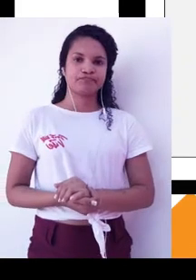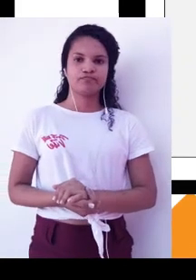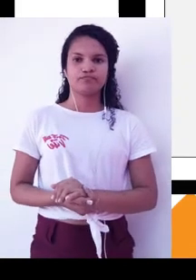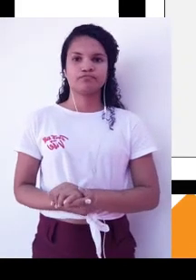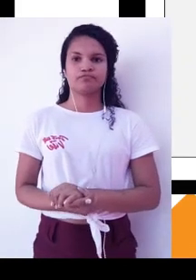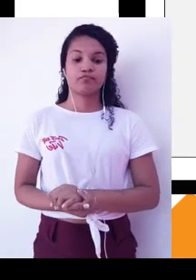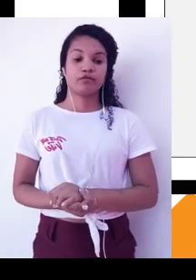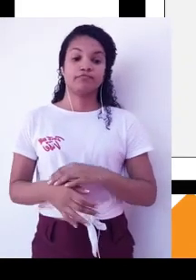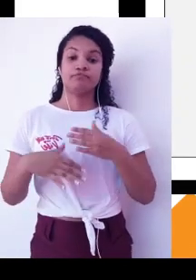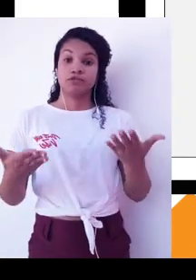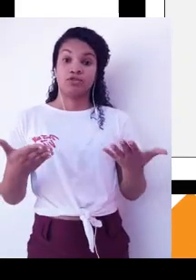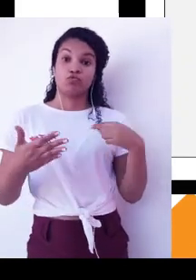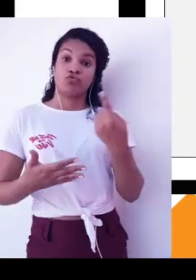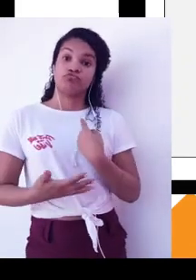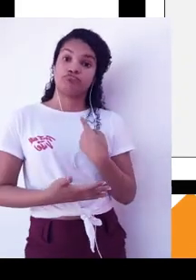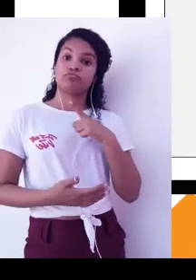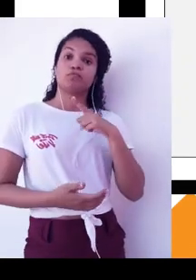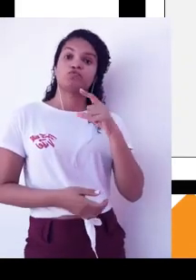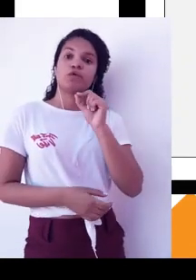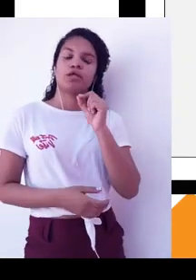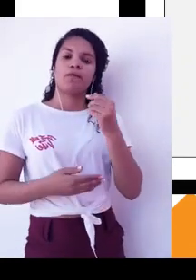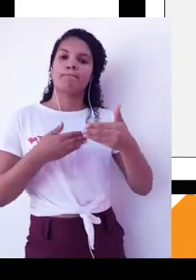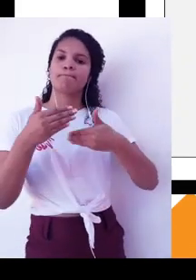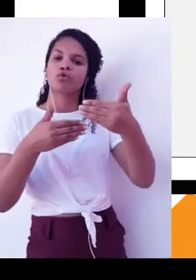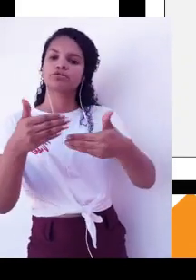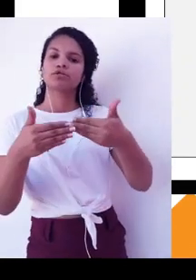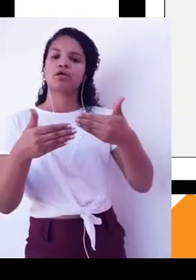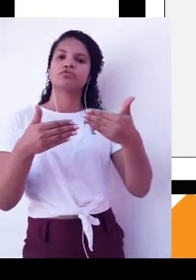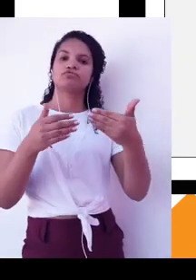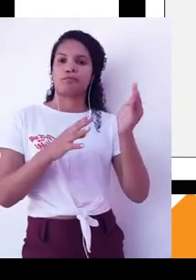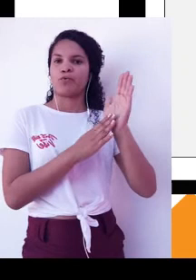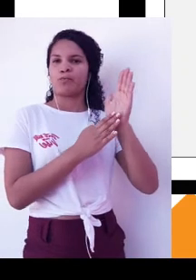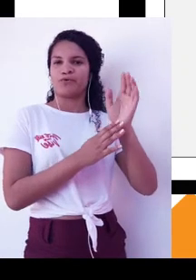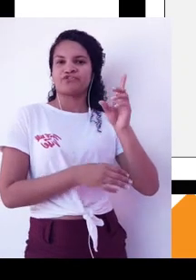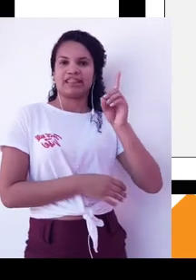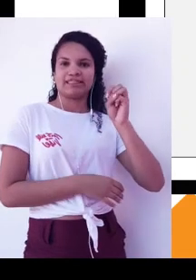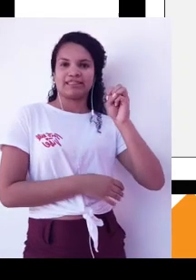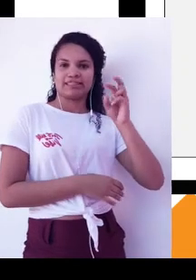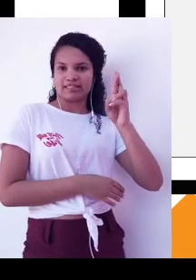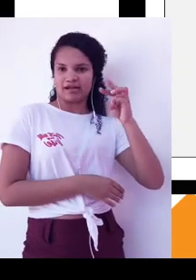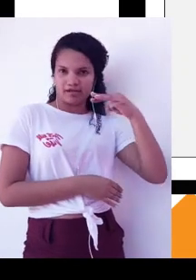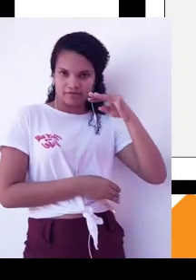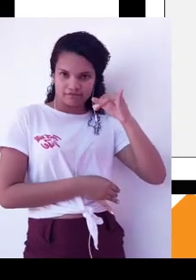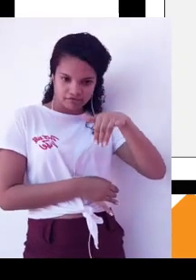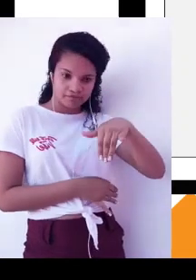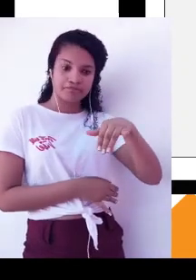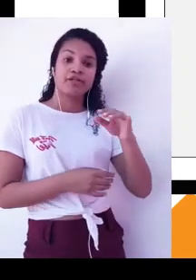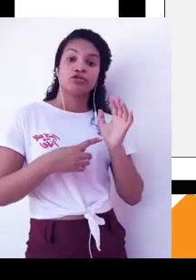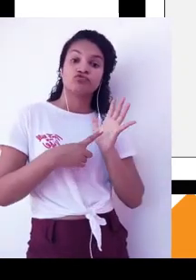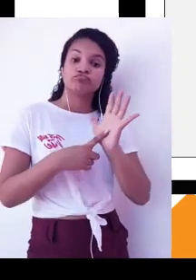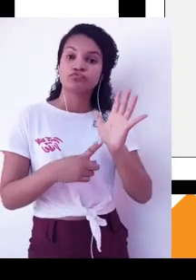populações. E aí a gente vai ter esse processo proposto lá pelo Darwin de transformação